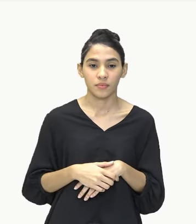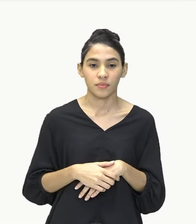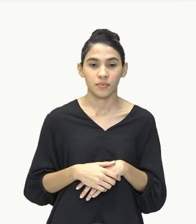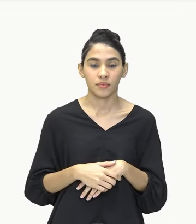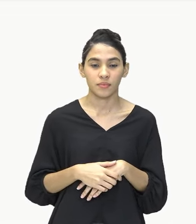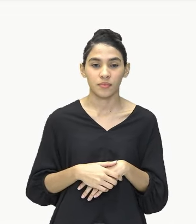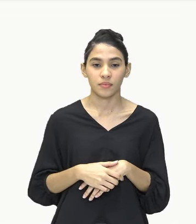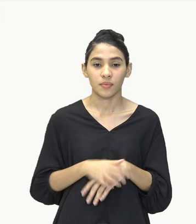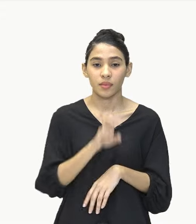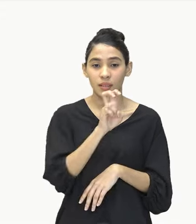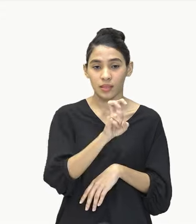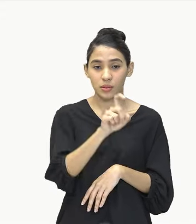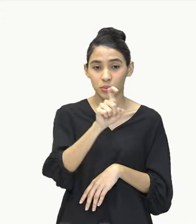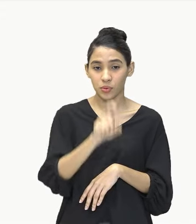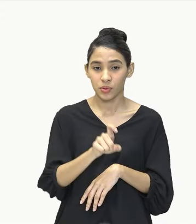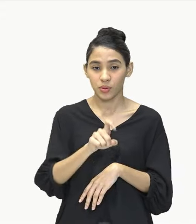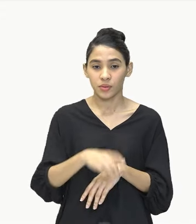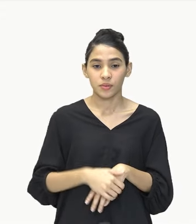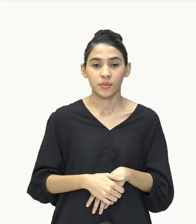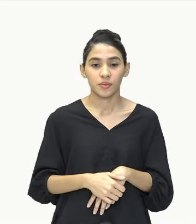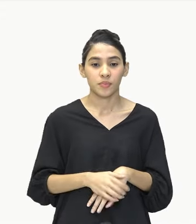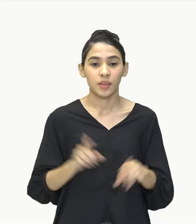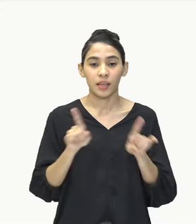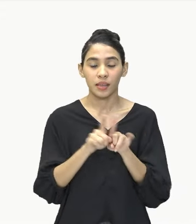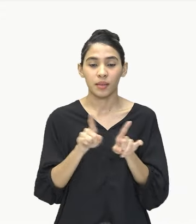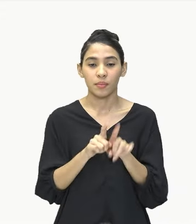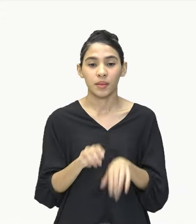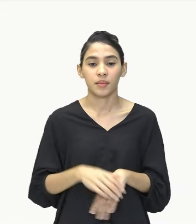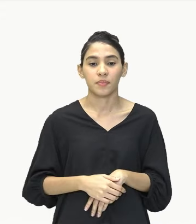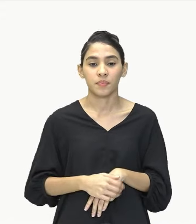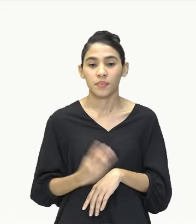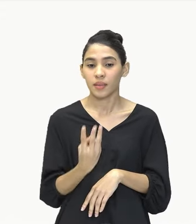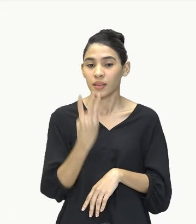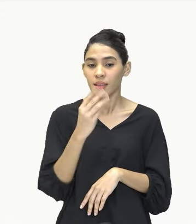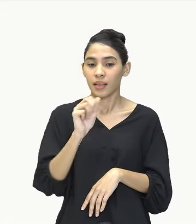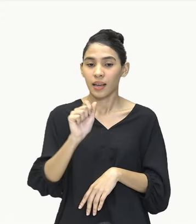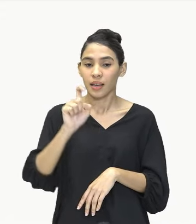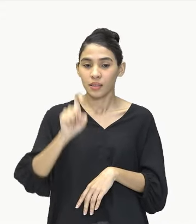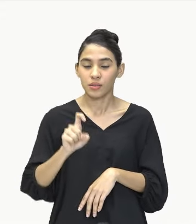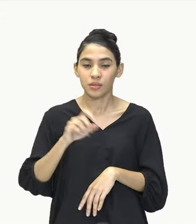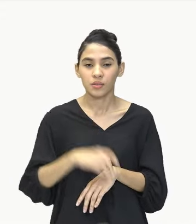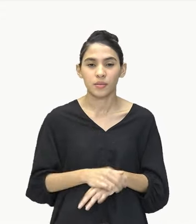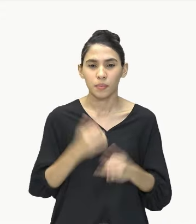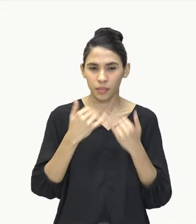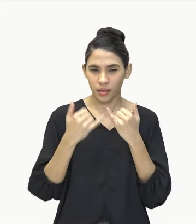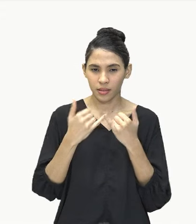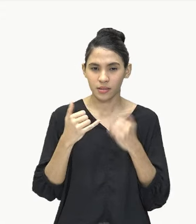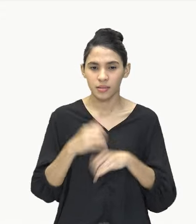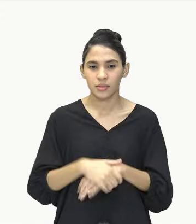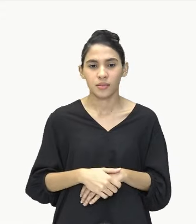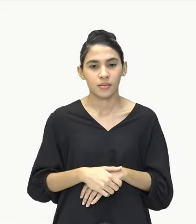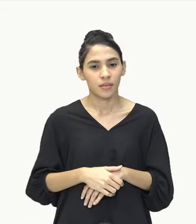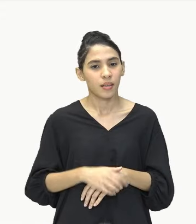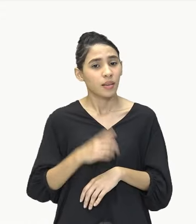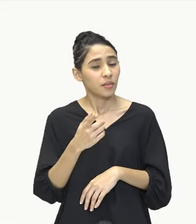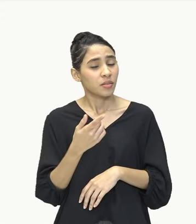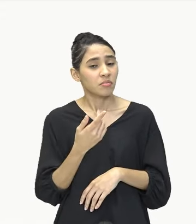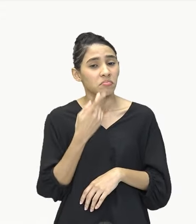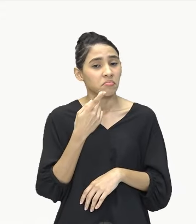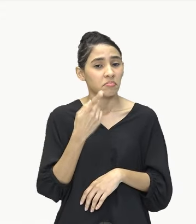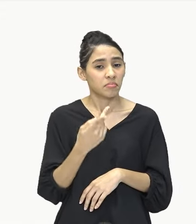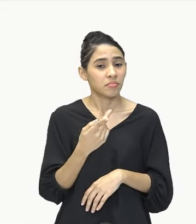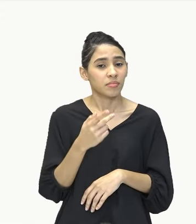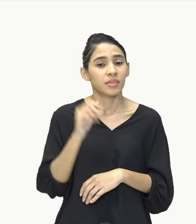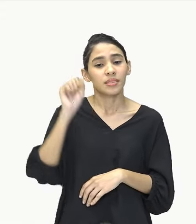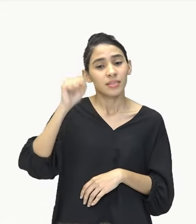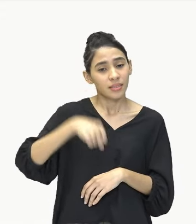o 5x e ficamos aqui com o 3x. São semelhantes? Aí você pode me dizer,